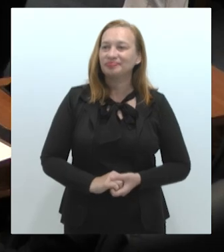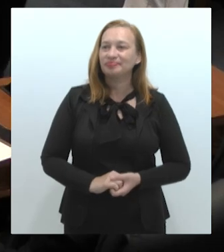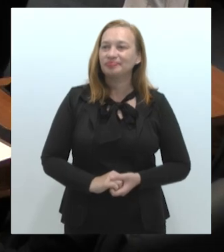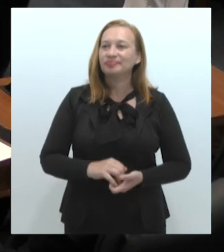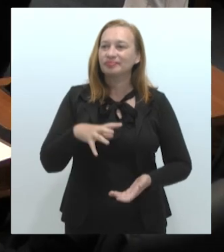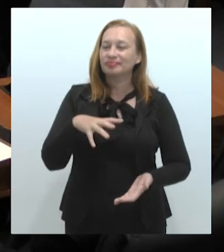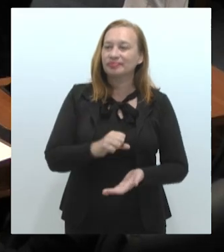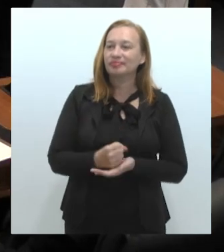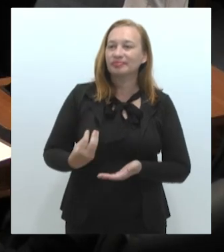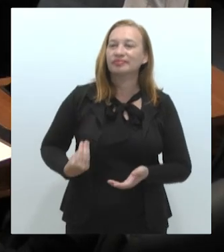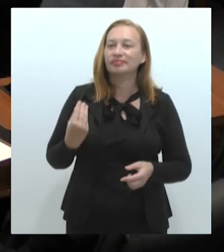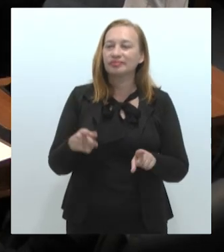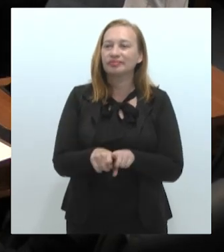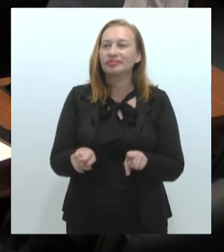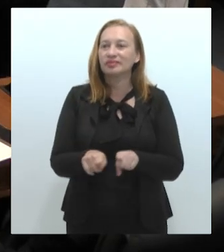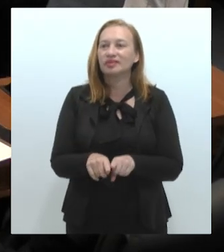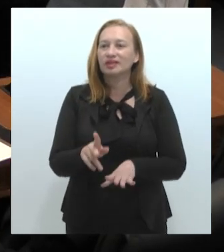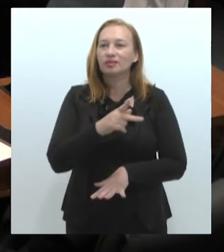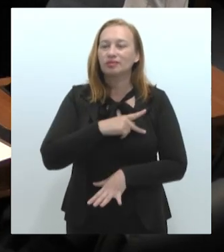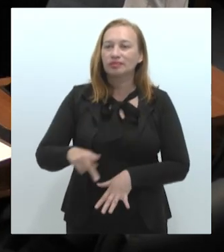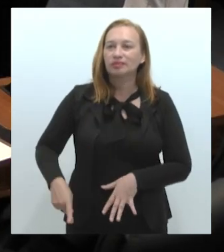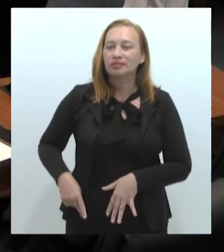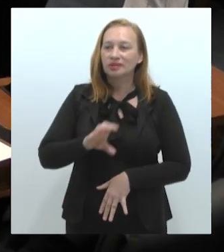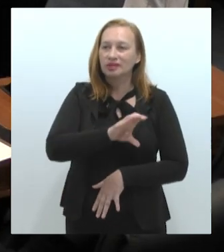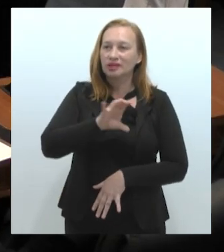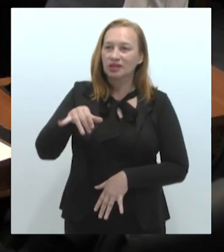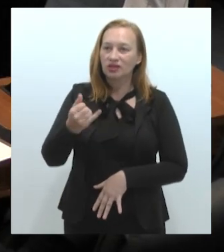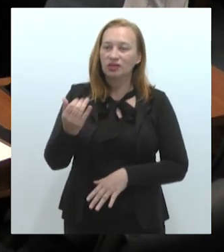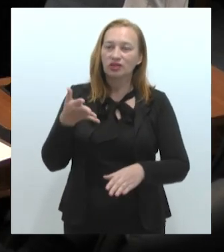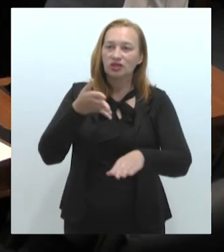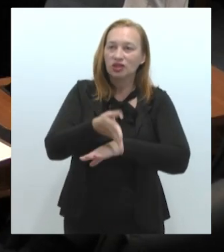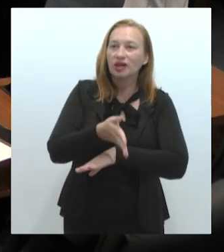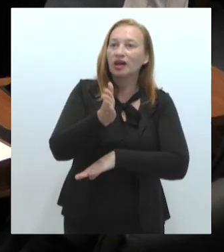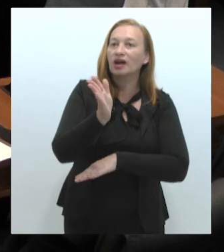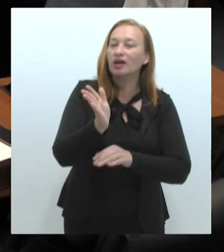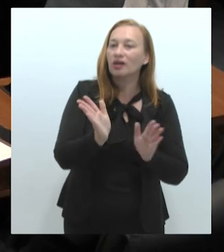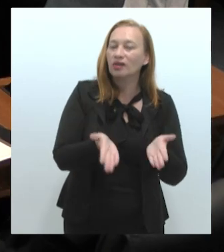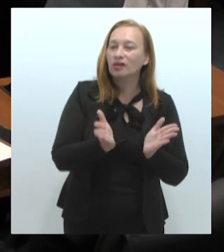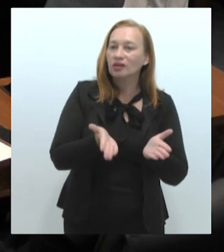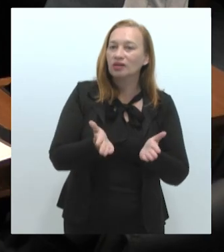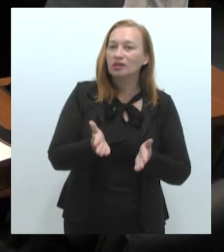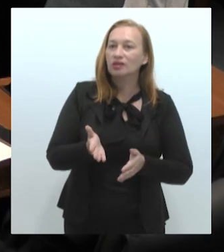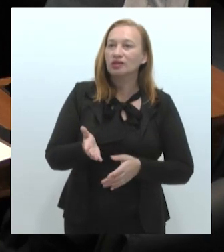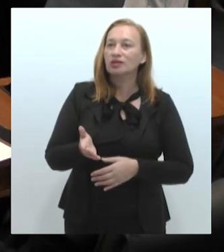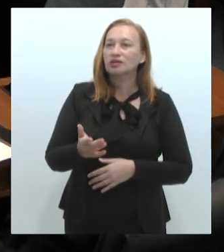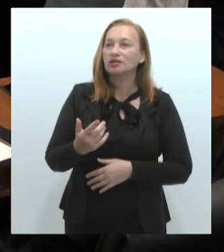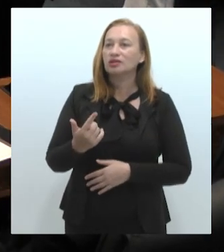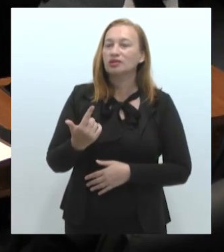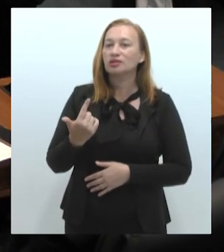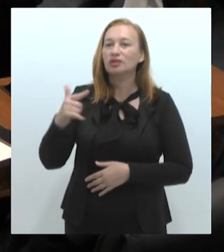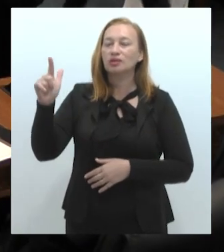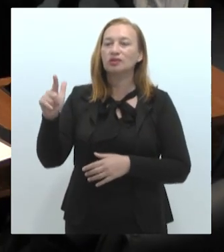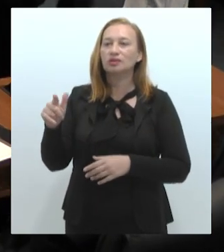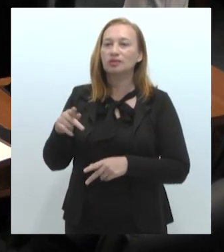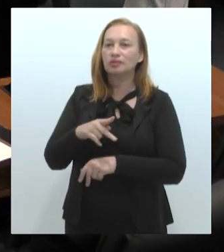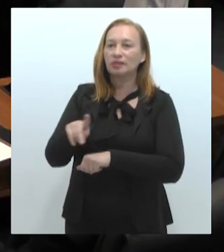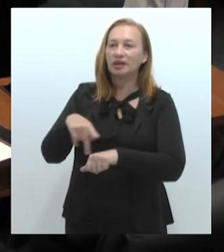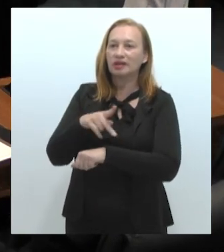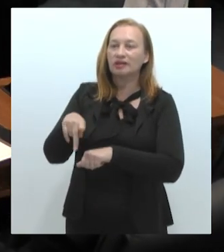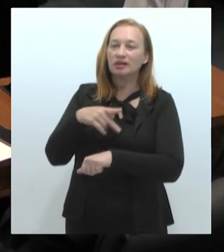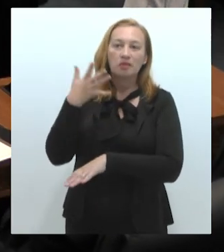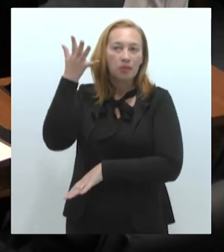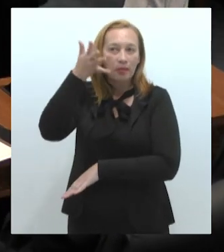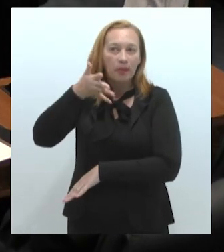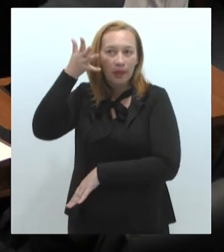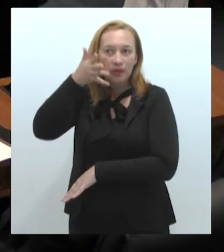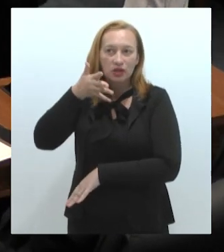Registrar a presença também do presidente da CCJ, acabou de chegar do exterior, está fazendo a palestra, foi ontem à